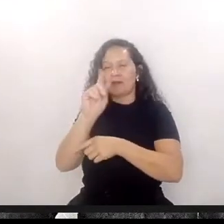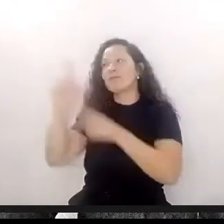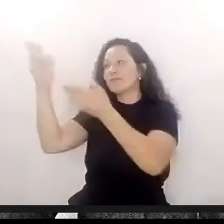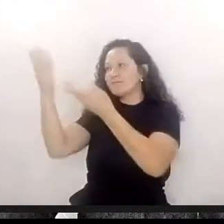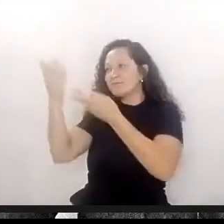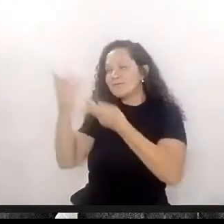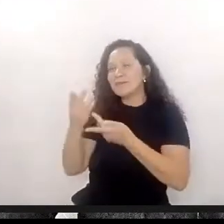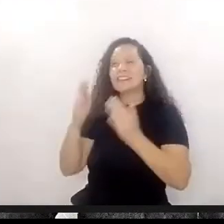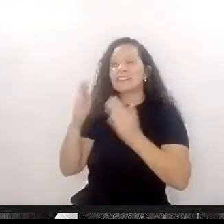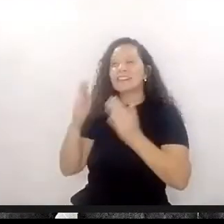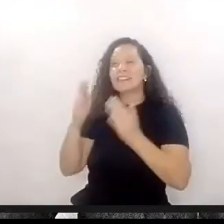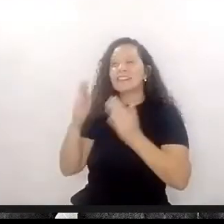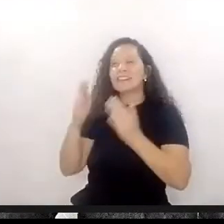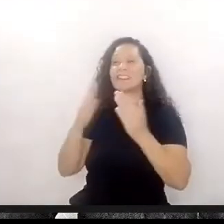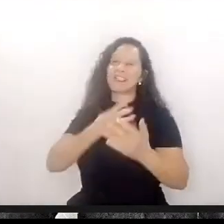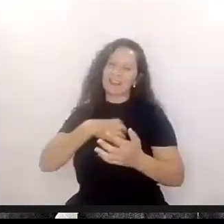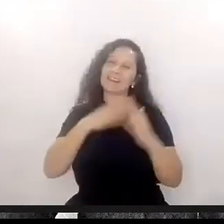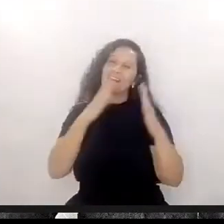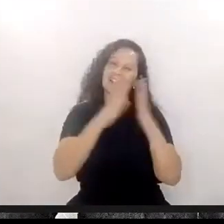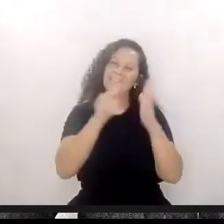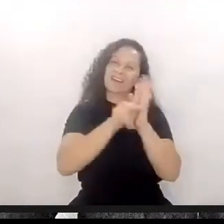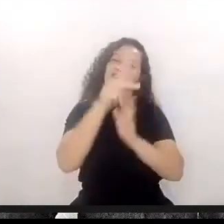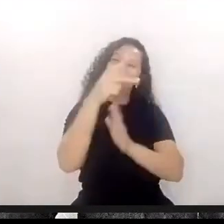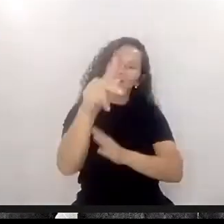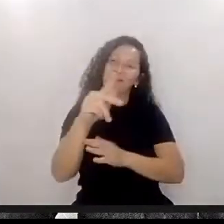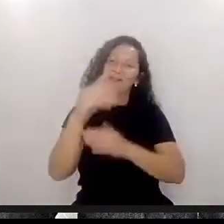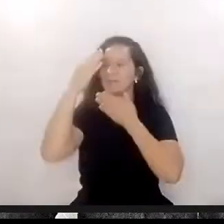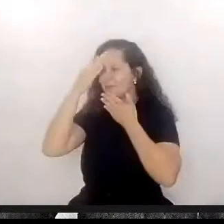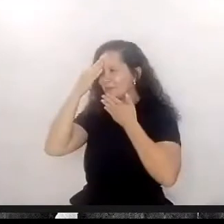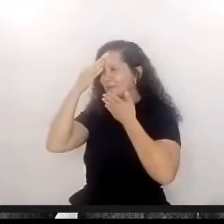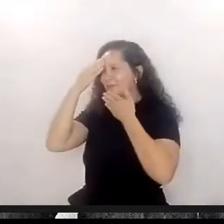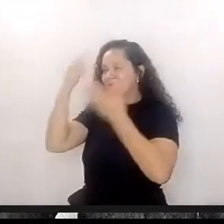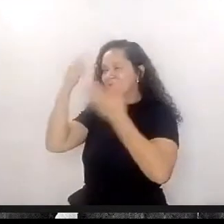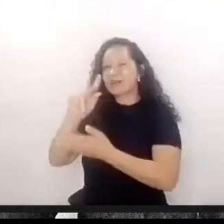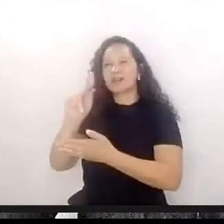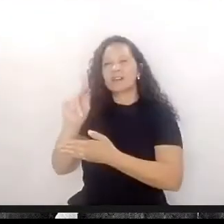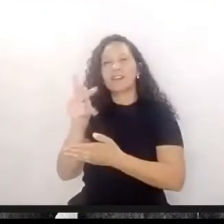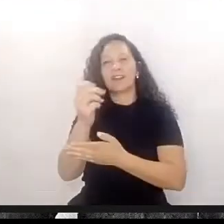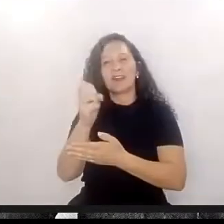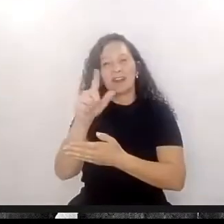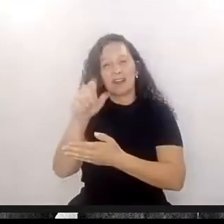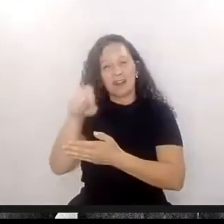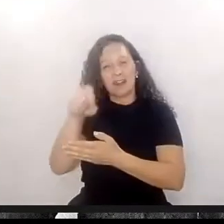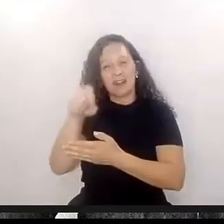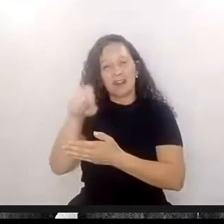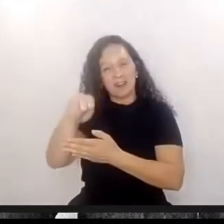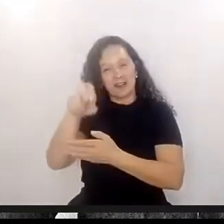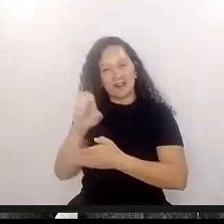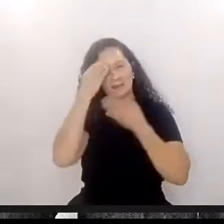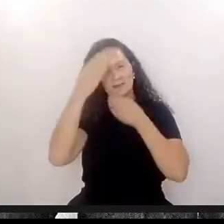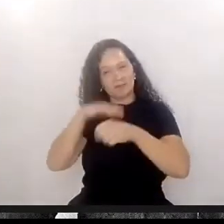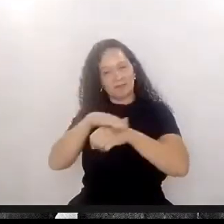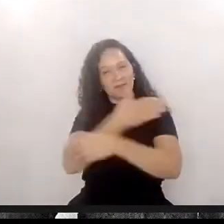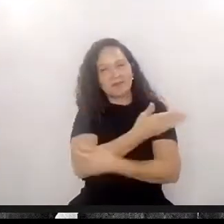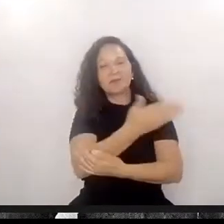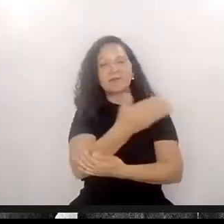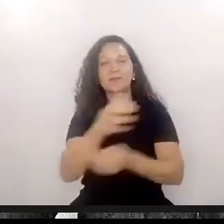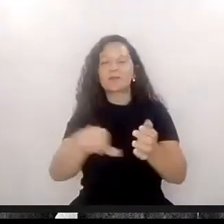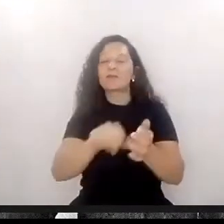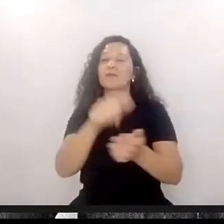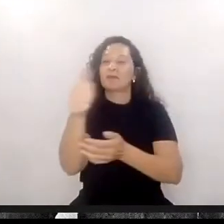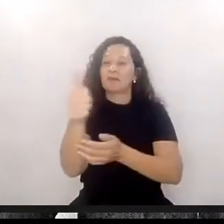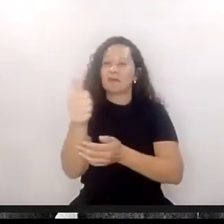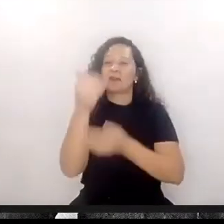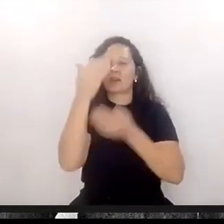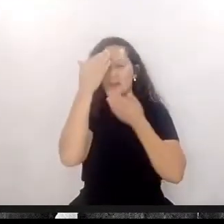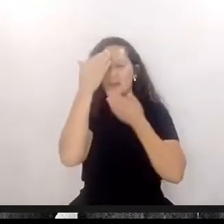Muito obrigado, Helene. Boa noite, pessoal. Primeiramente, quero agradecer a